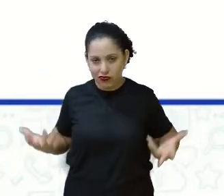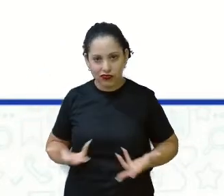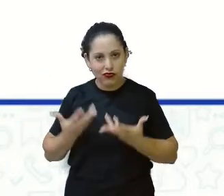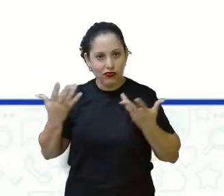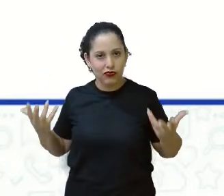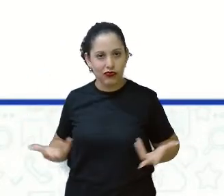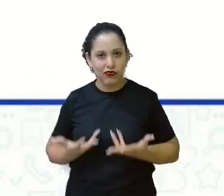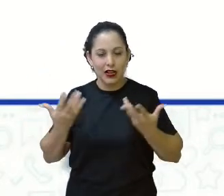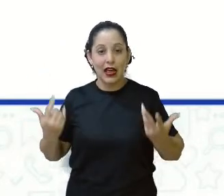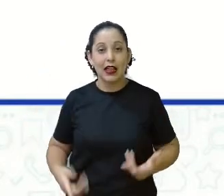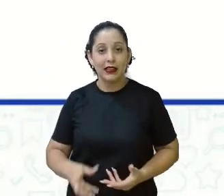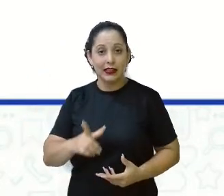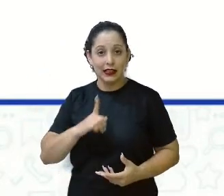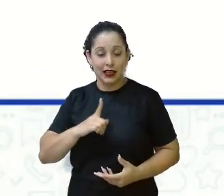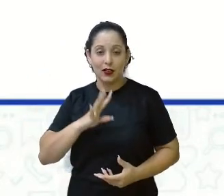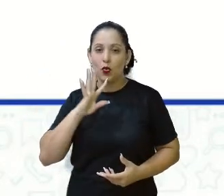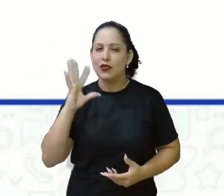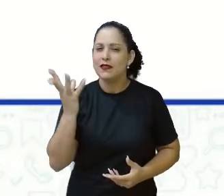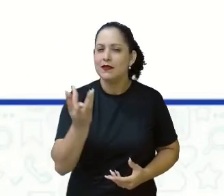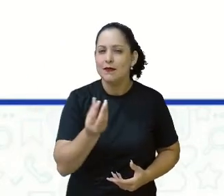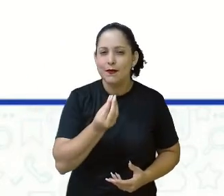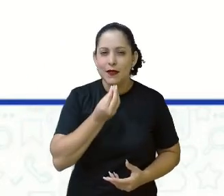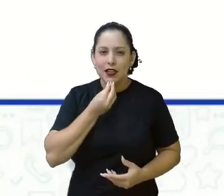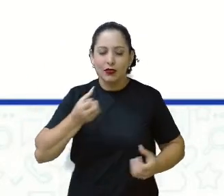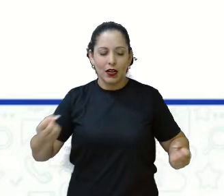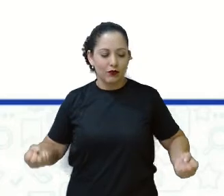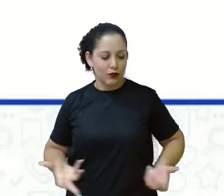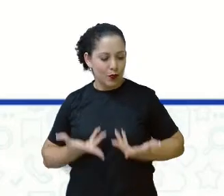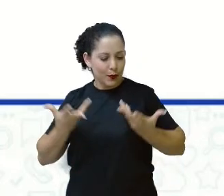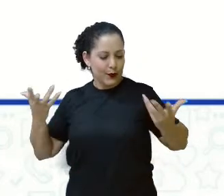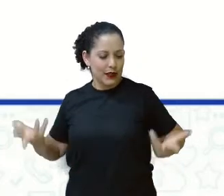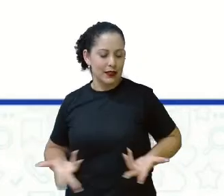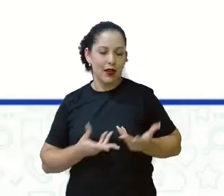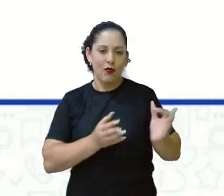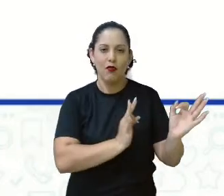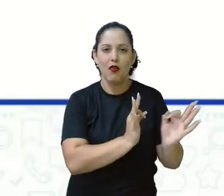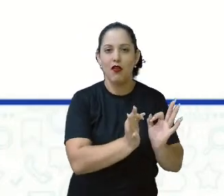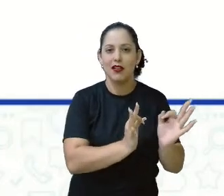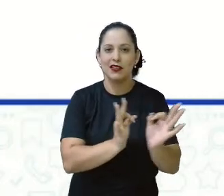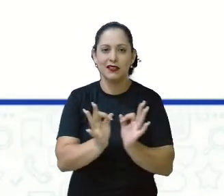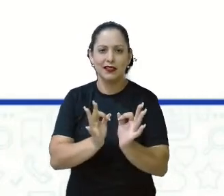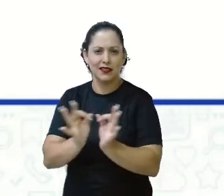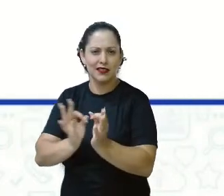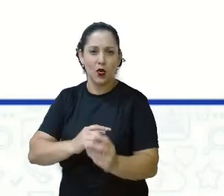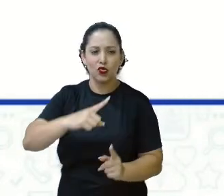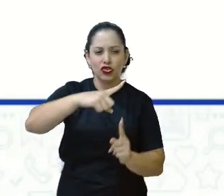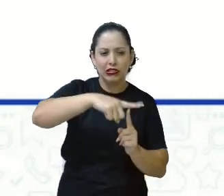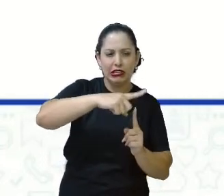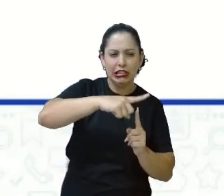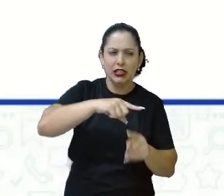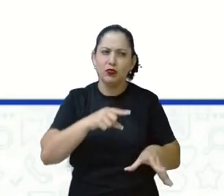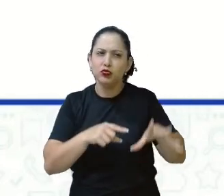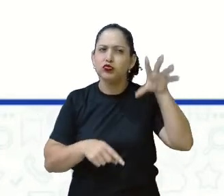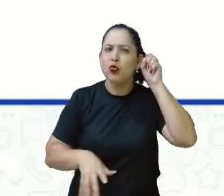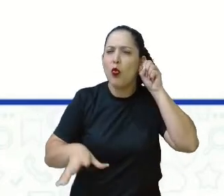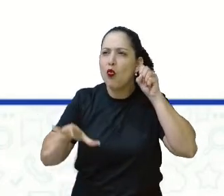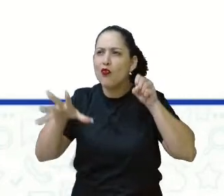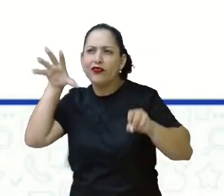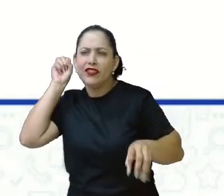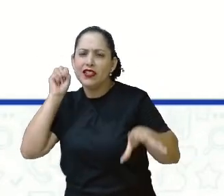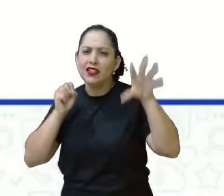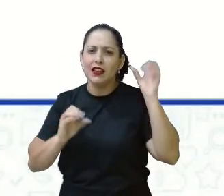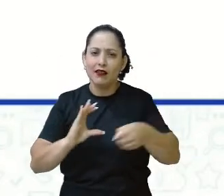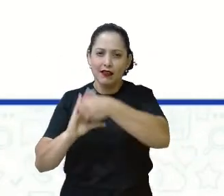mais conhecimento, né? Ela vai mobilizar uma organização entre os tipos de som, entre as